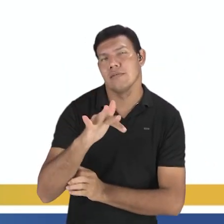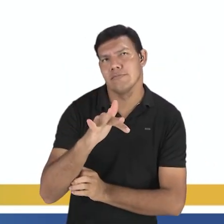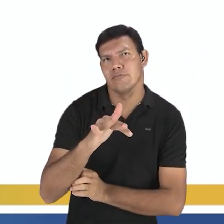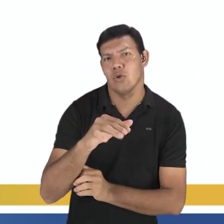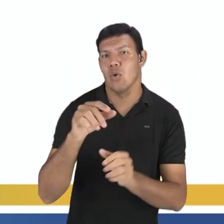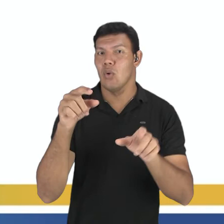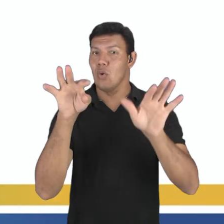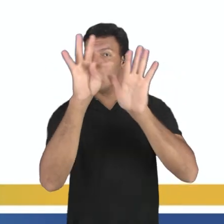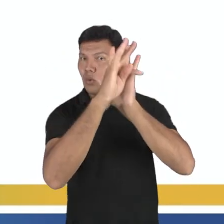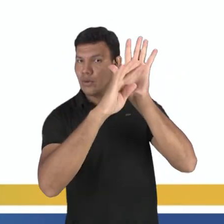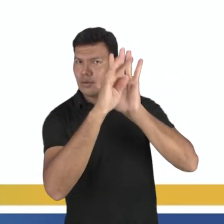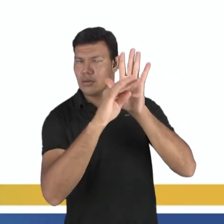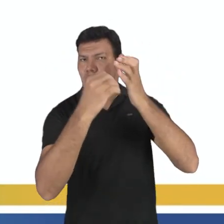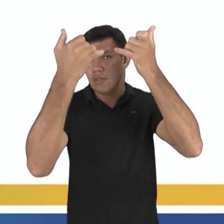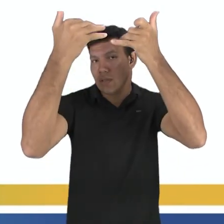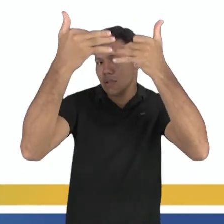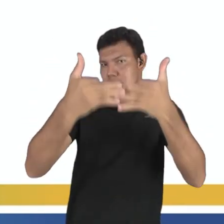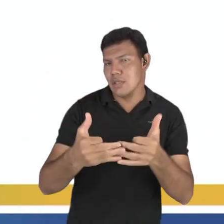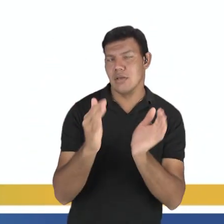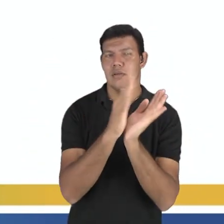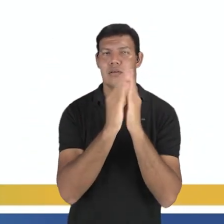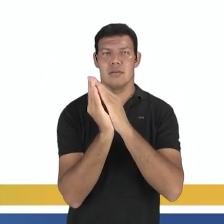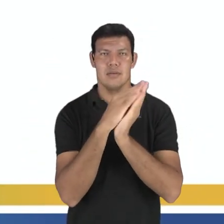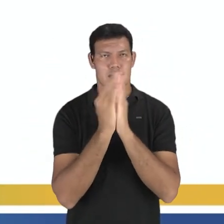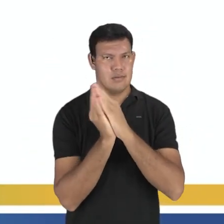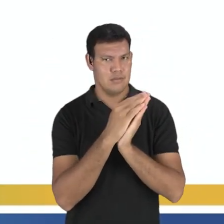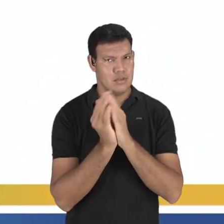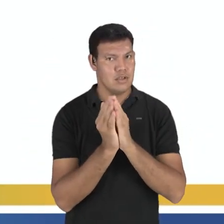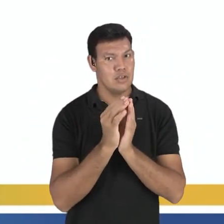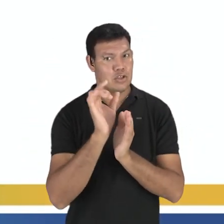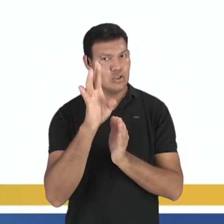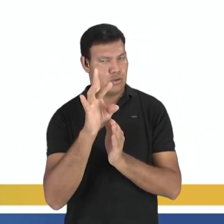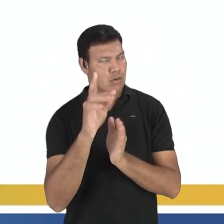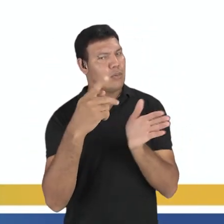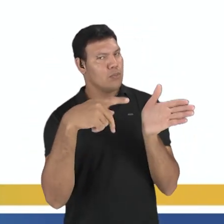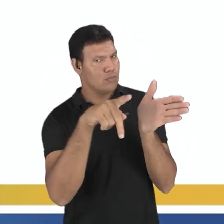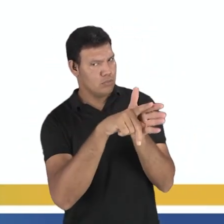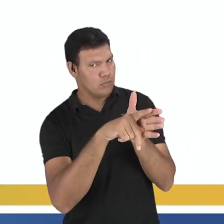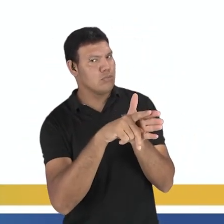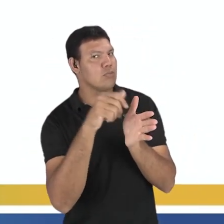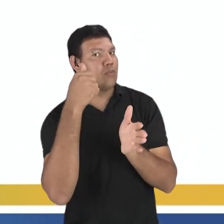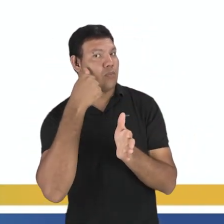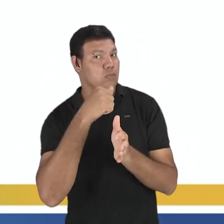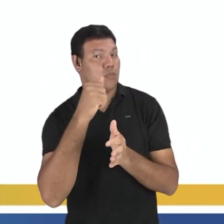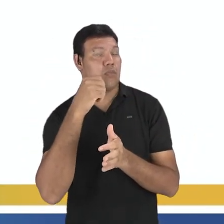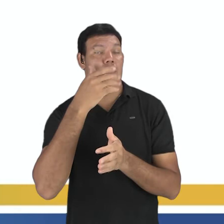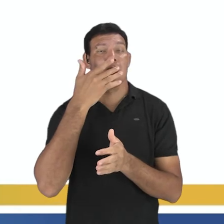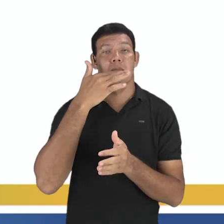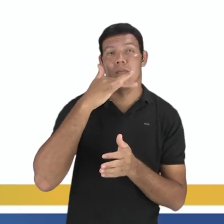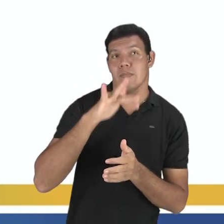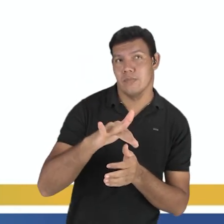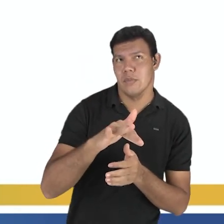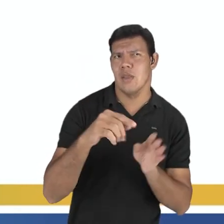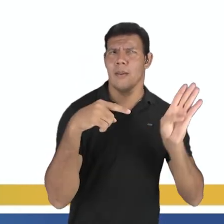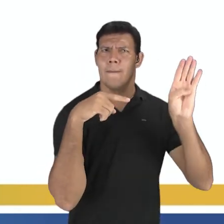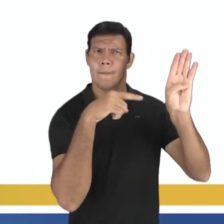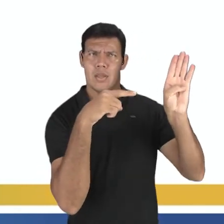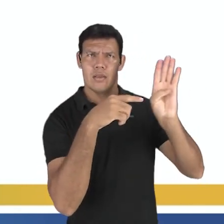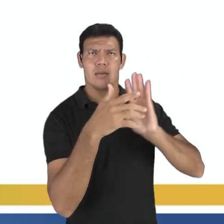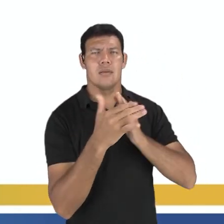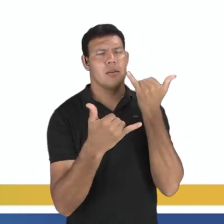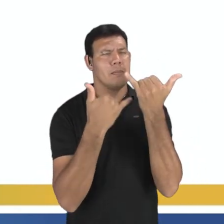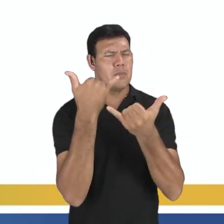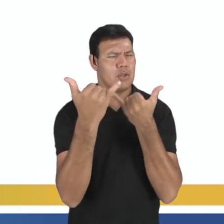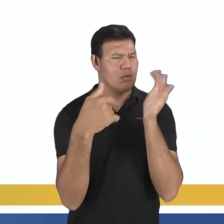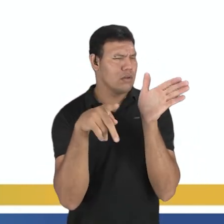sobre a boneca. A boneca é da menina, mas não fala diretamente da menina. Então elimina a letra A. A letra B,